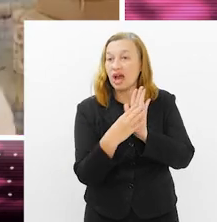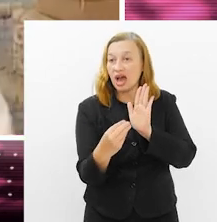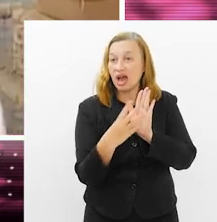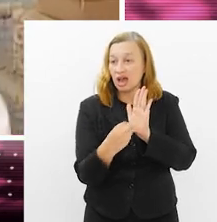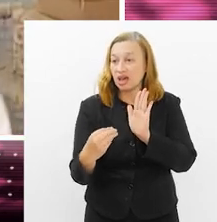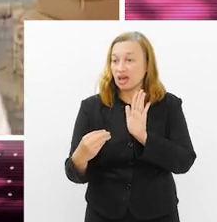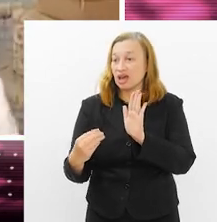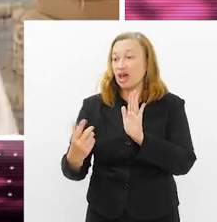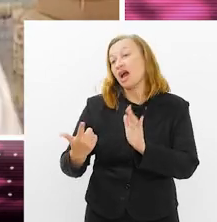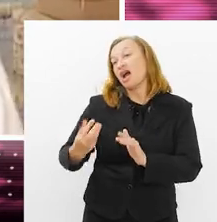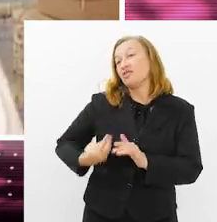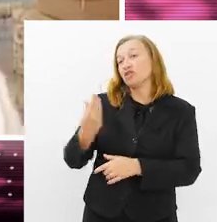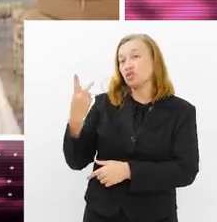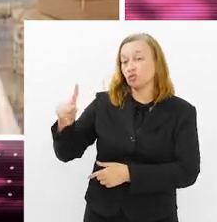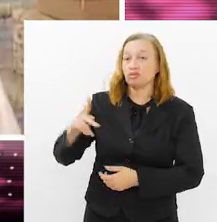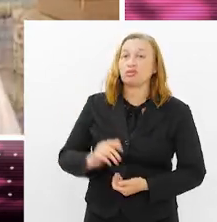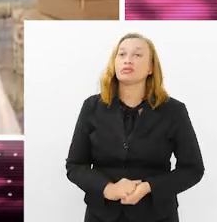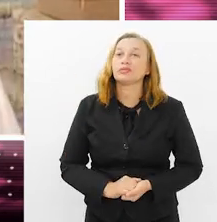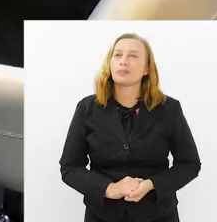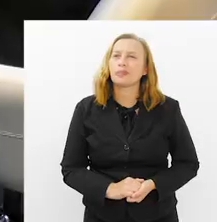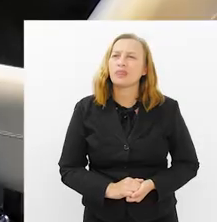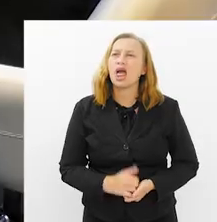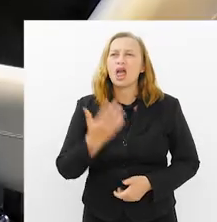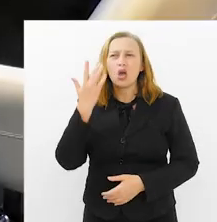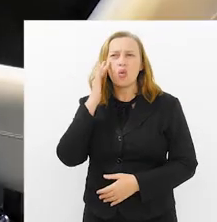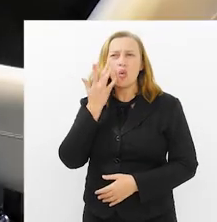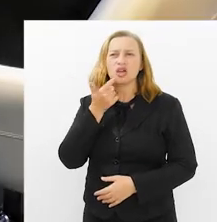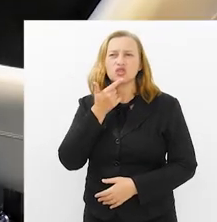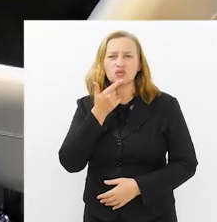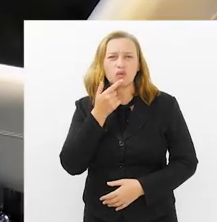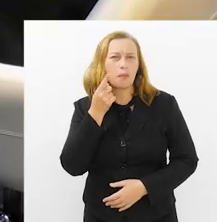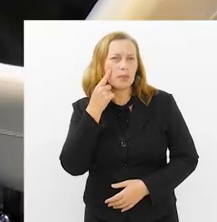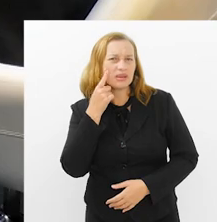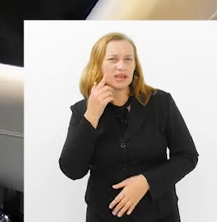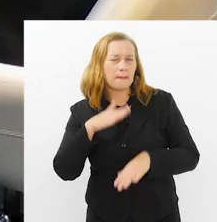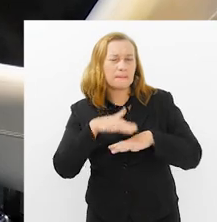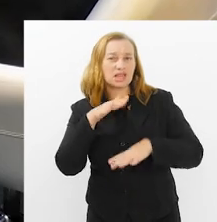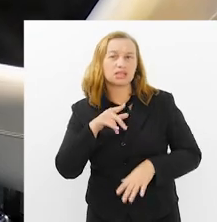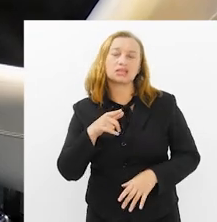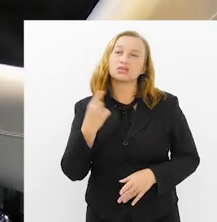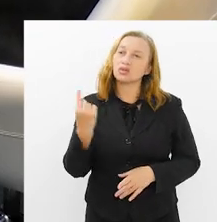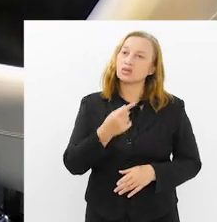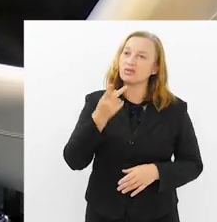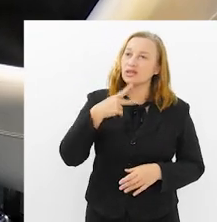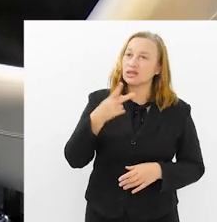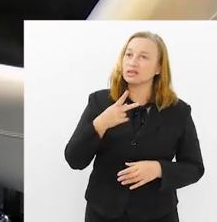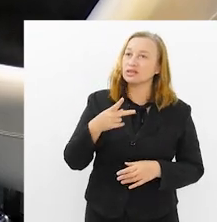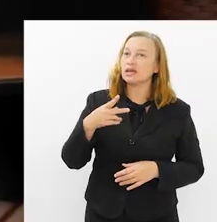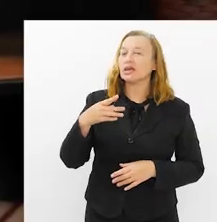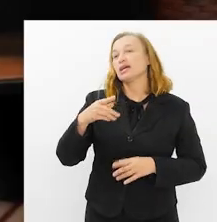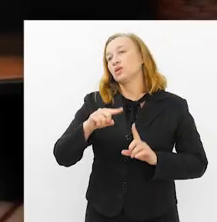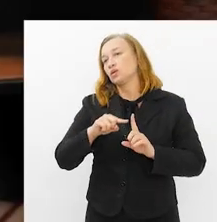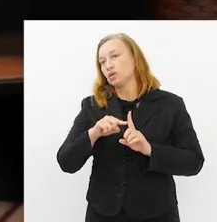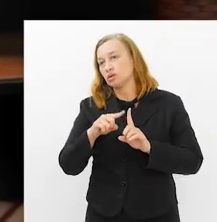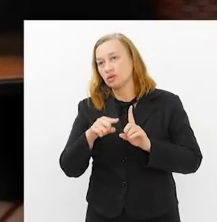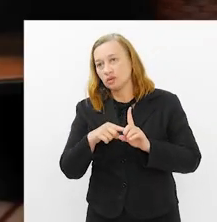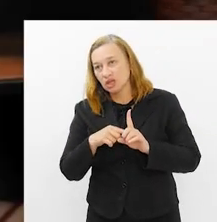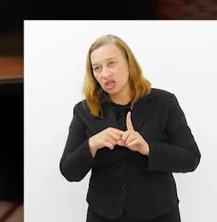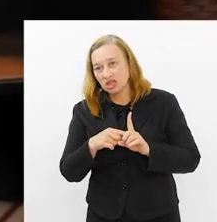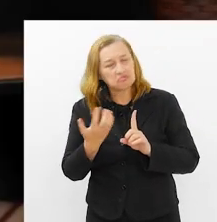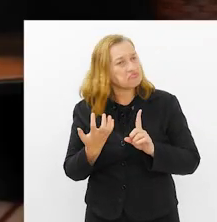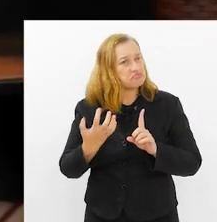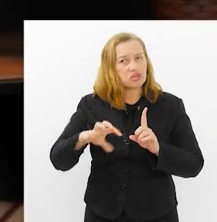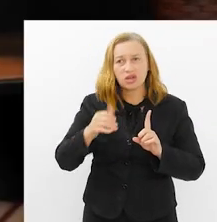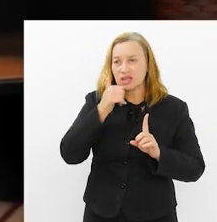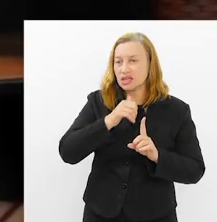coadjuvantes, né? Da vida de outras. Aí eu acho que eu vou dar um salto. A gente está falando de maternidade, de